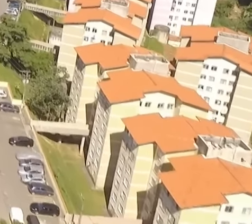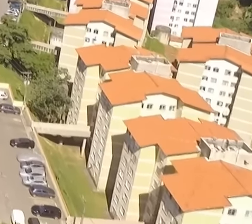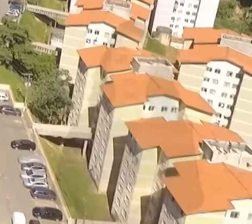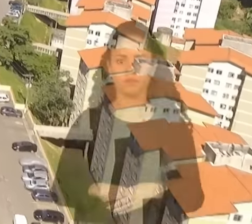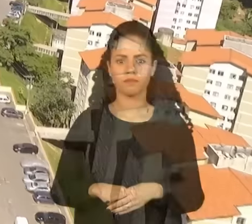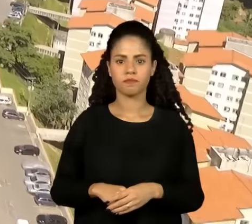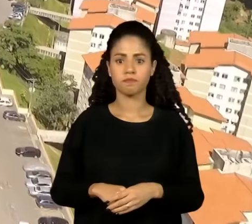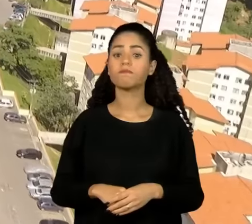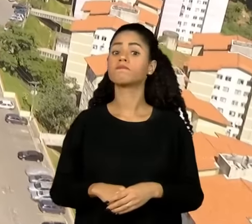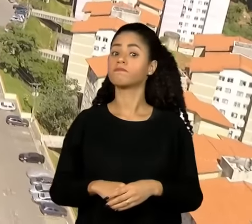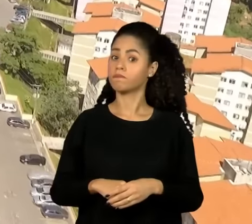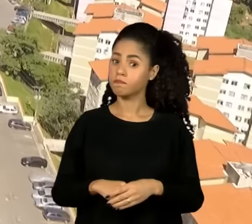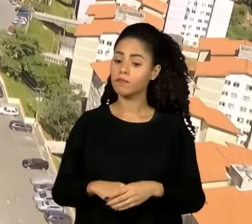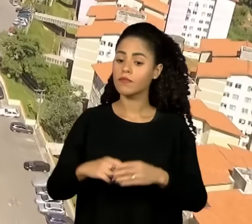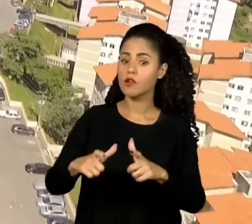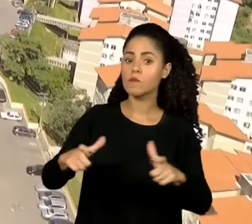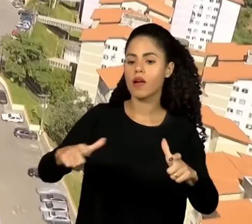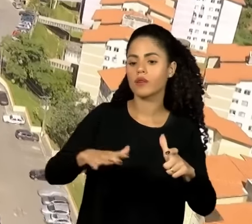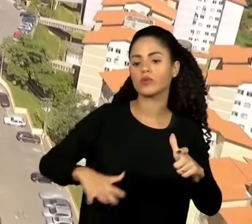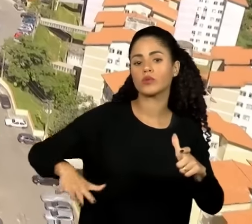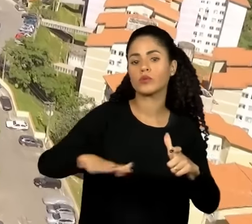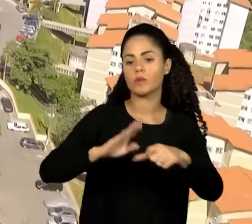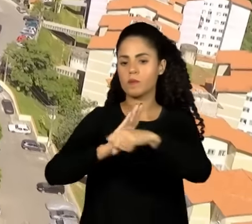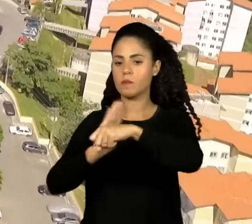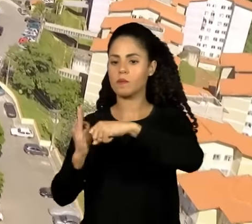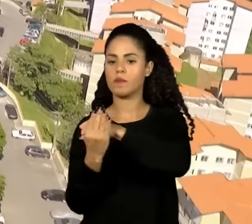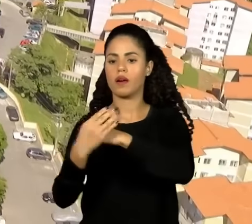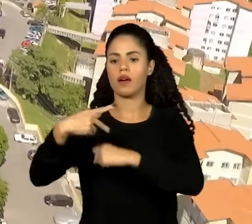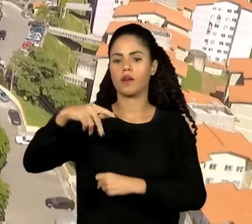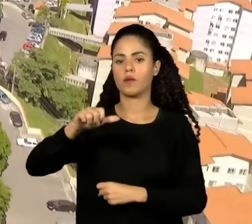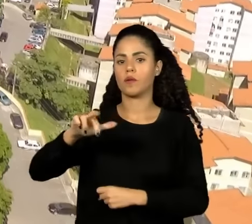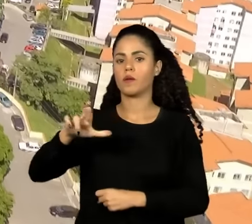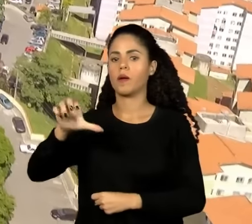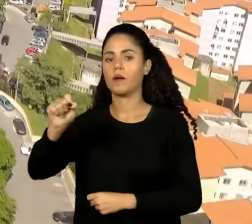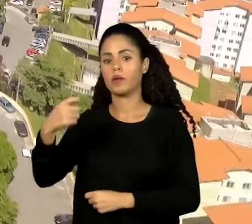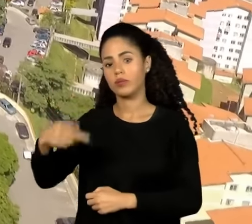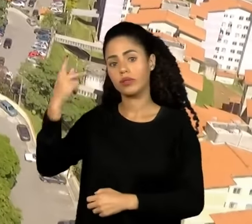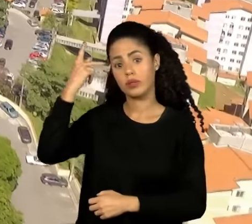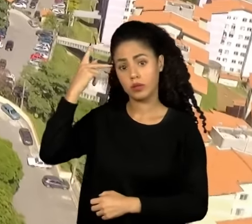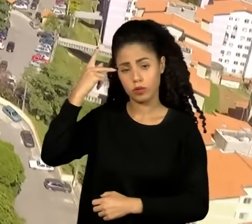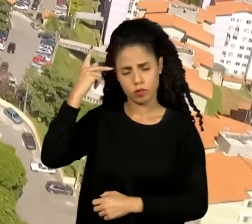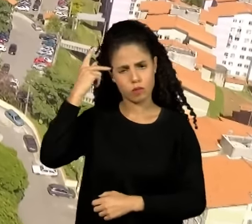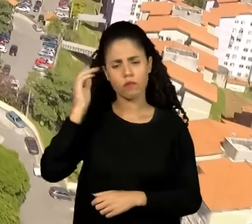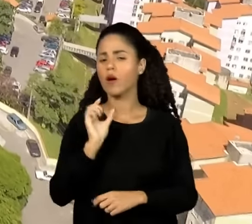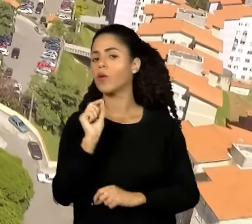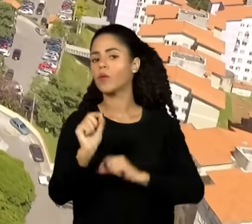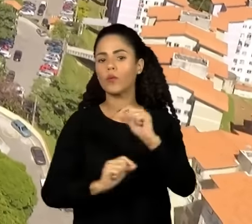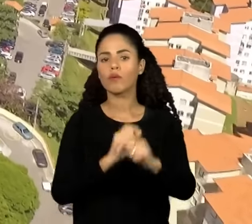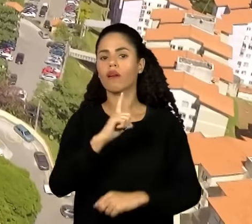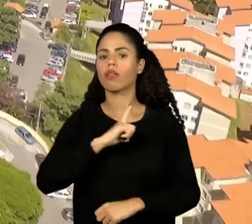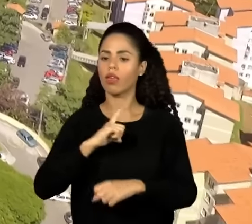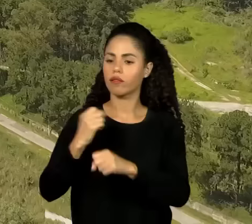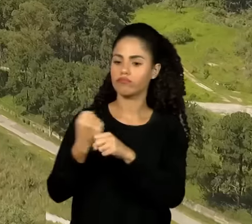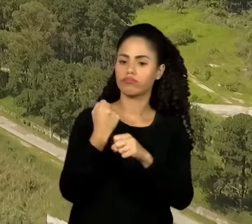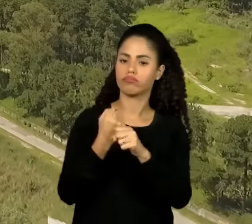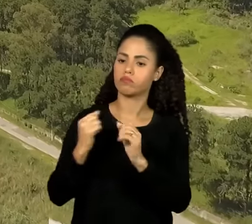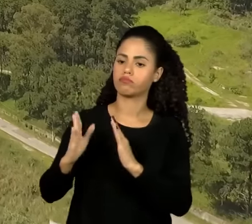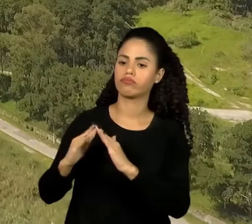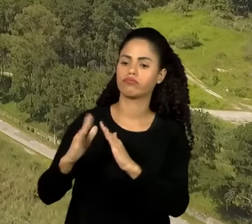Grande parte do território do bairro de Perus, na zona norte da capital paulista, é ocupada por construções.